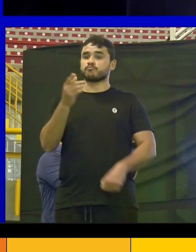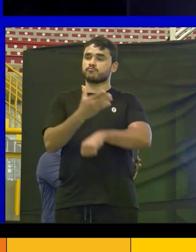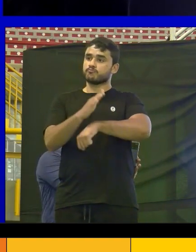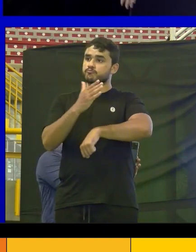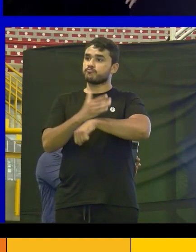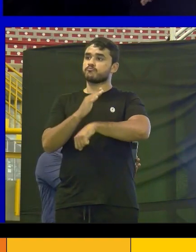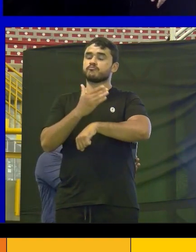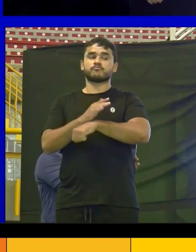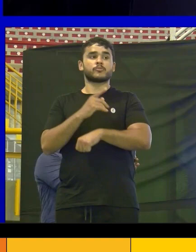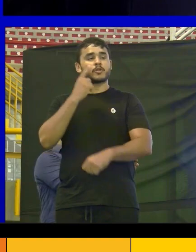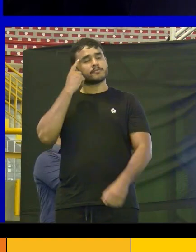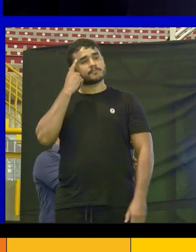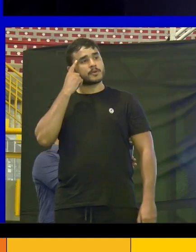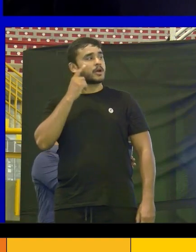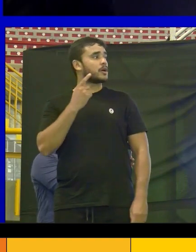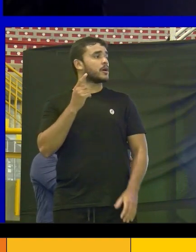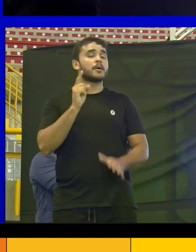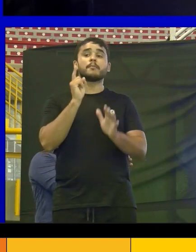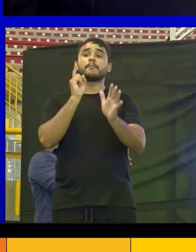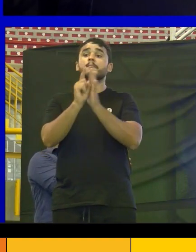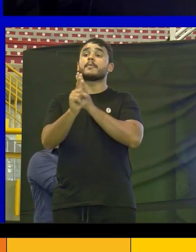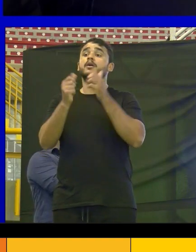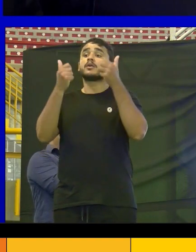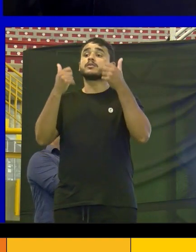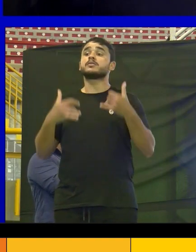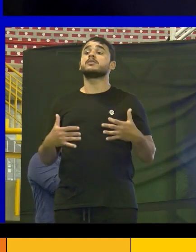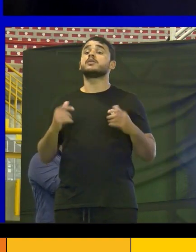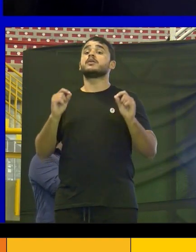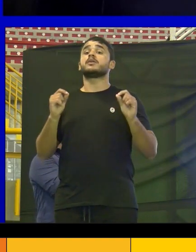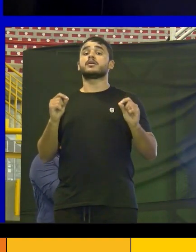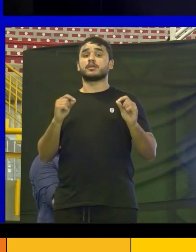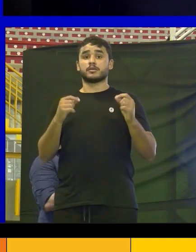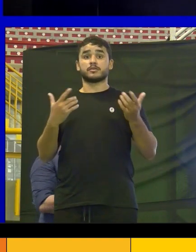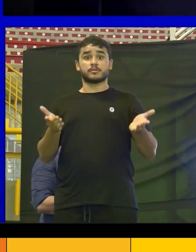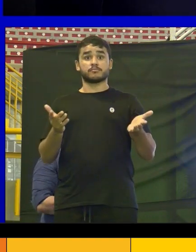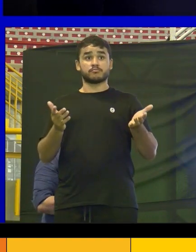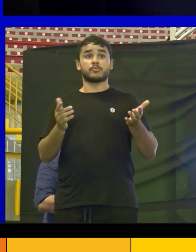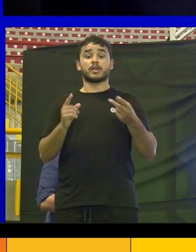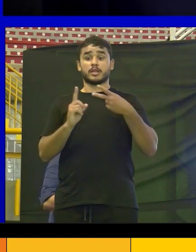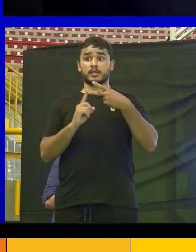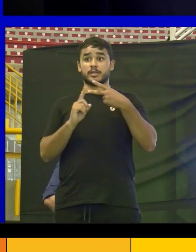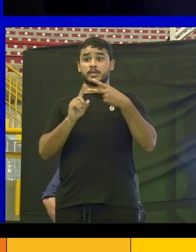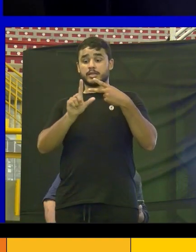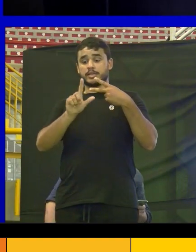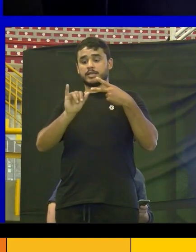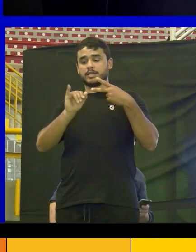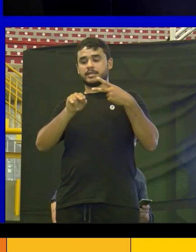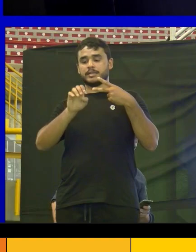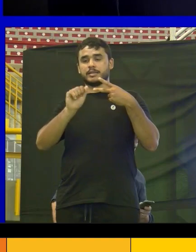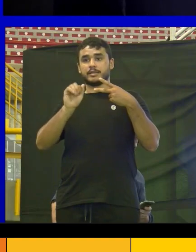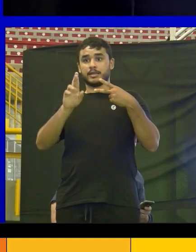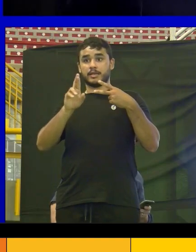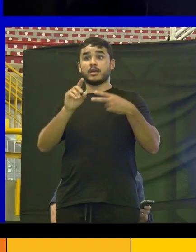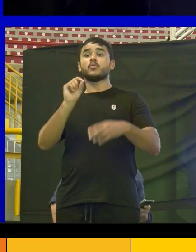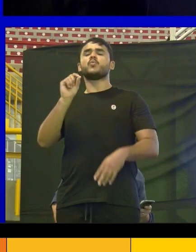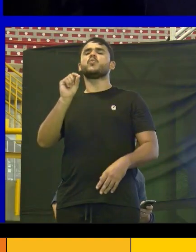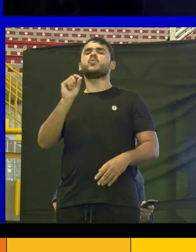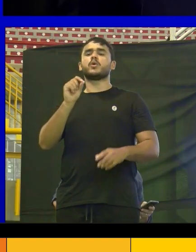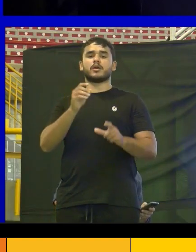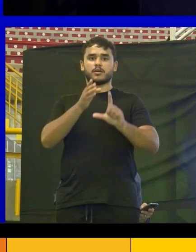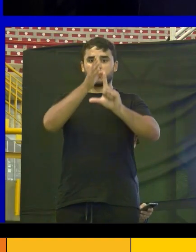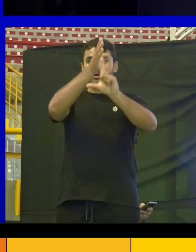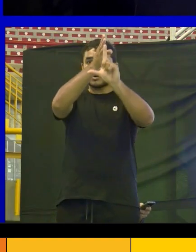pensar de uma outra maneira. Eu defini para vocês o que é o coeficiente linear. Coeficiente linear é